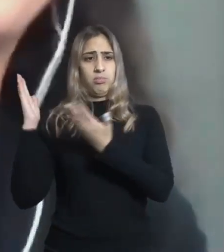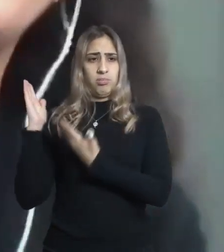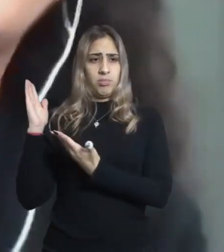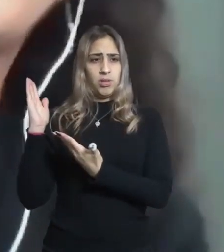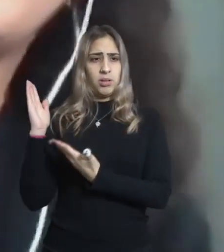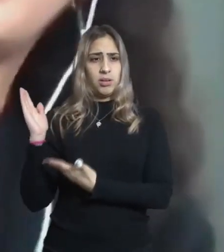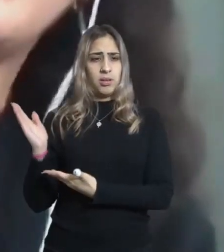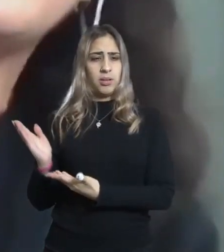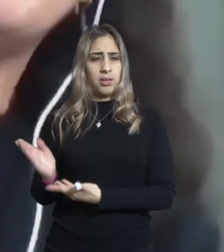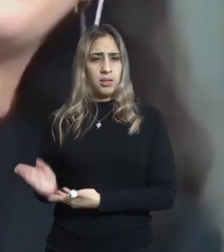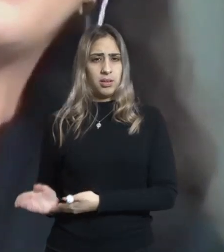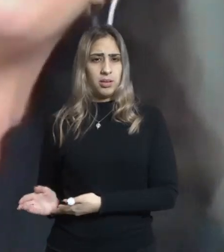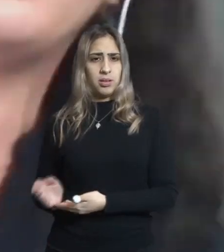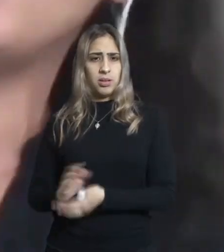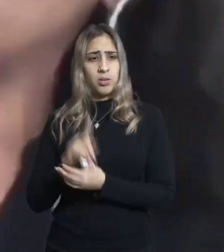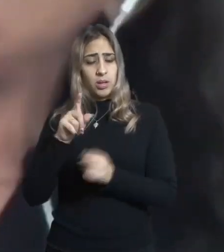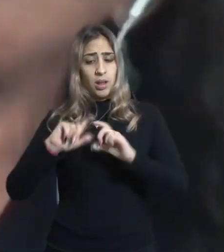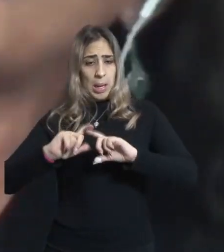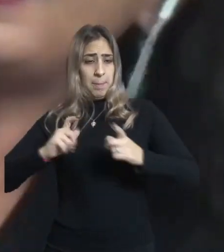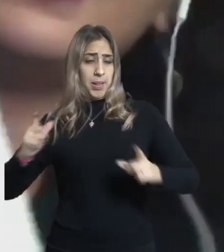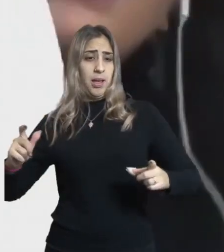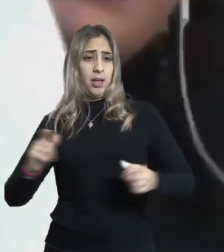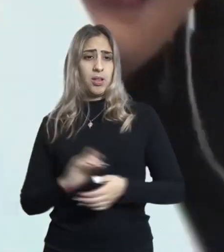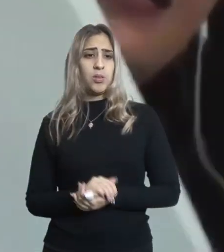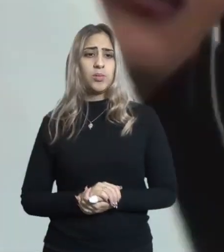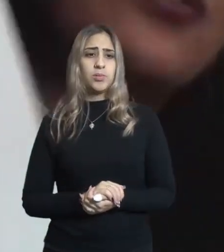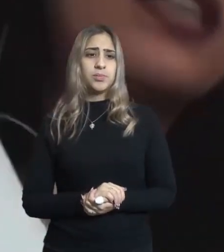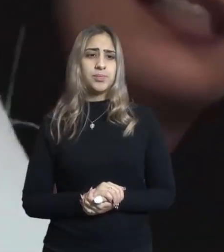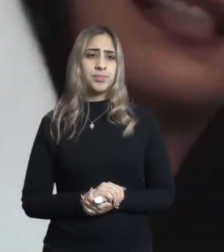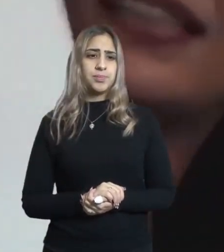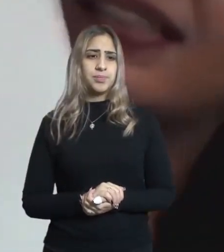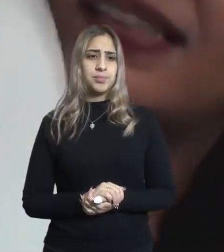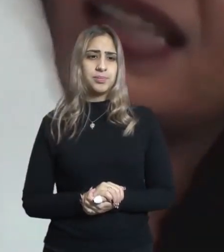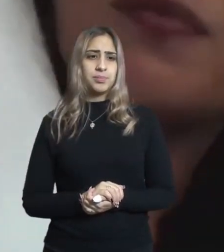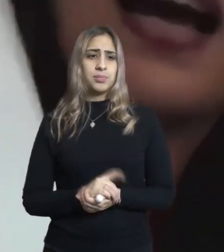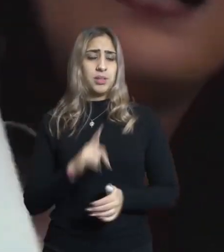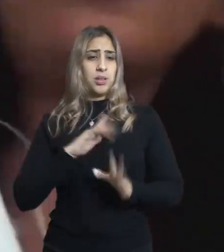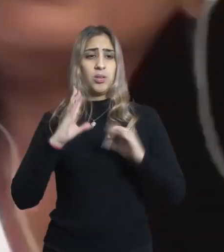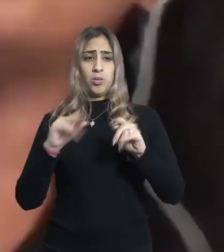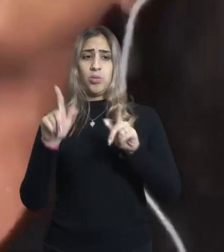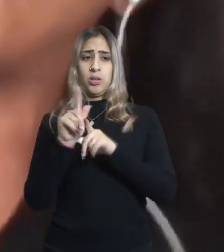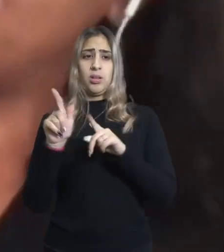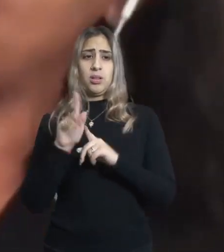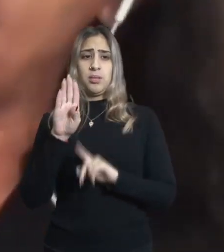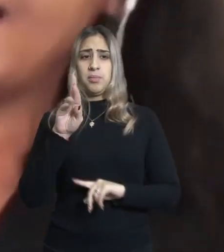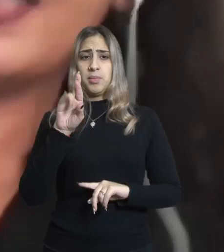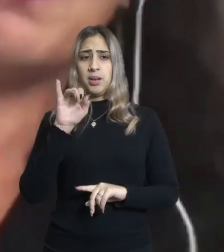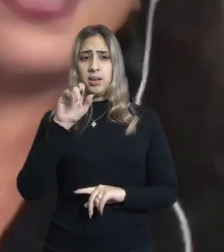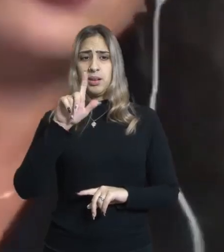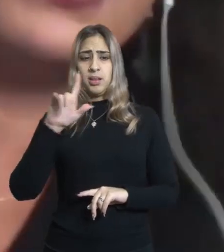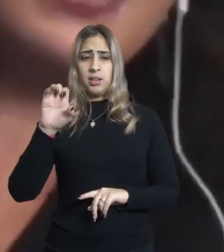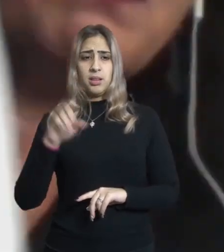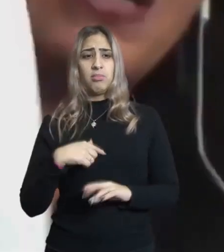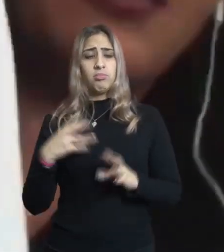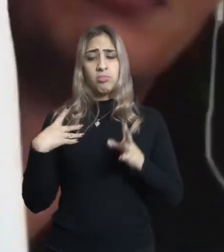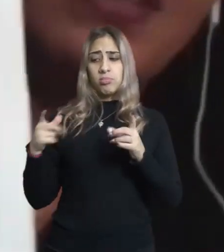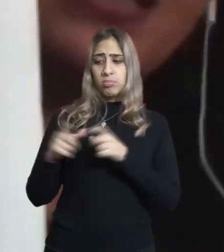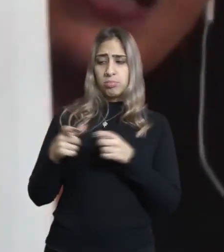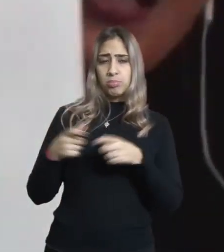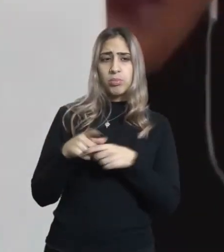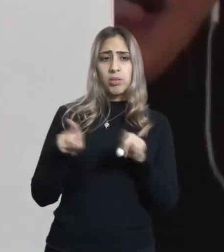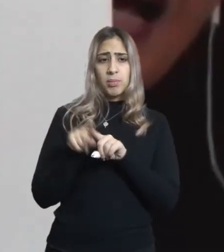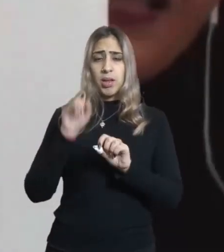em braille e ele é ampliado. Então, ele tem todas as letras em braille e ampliado. E as imagens